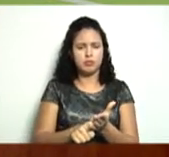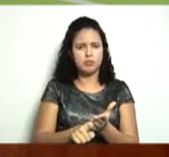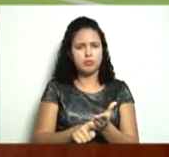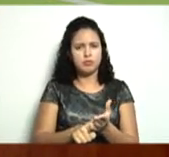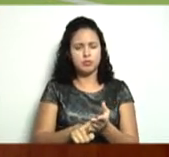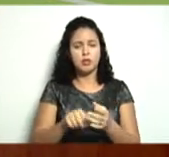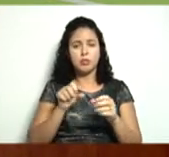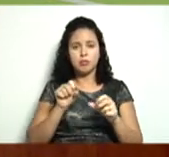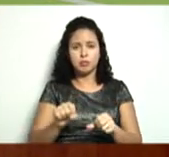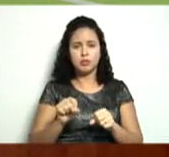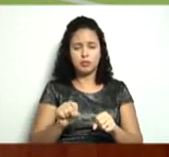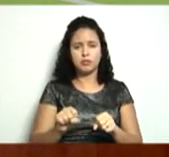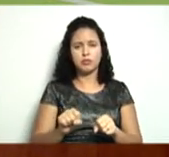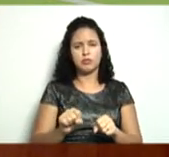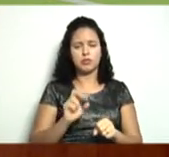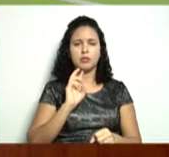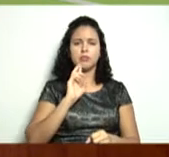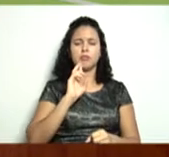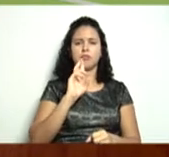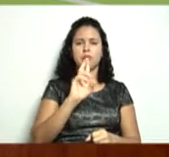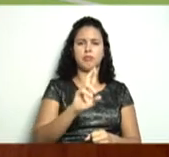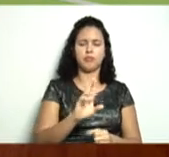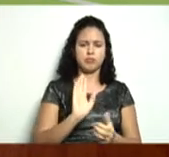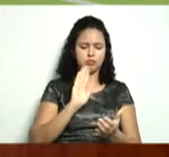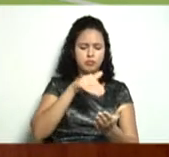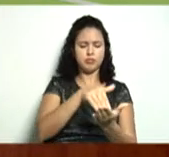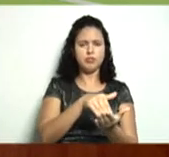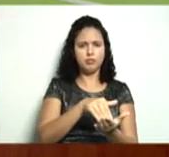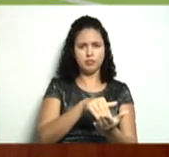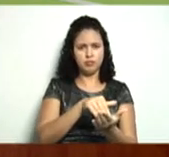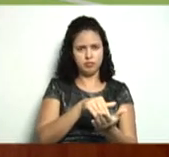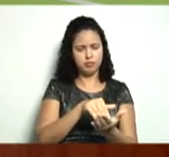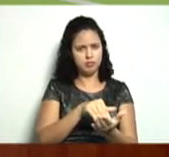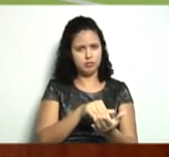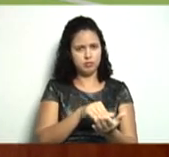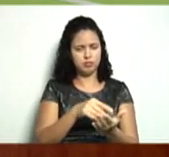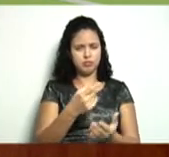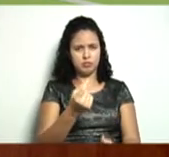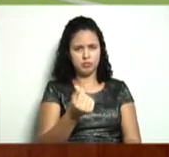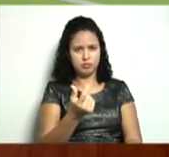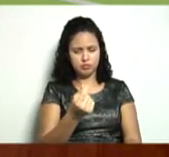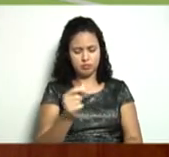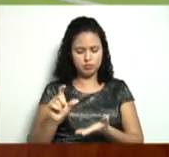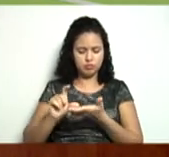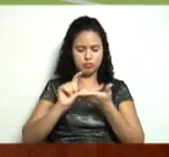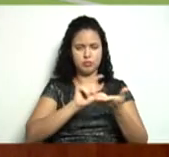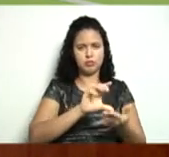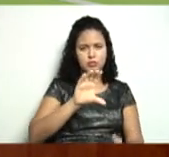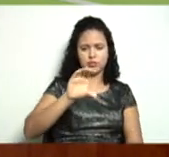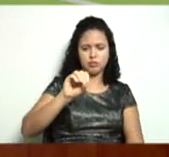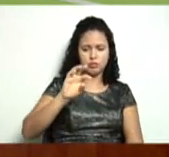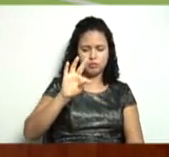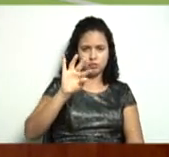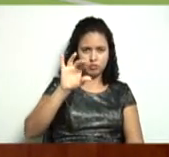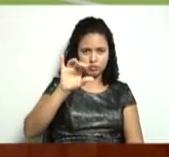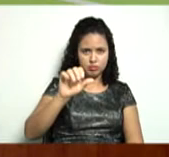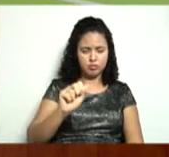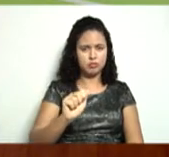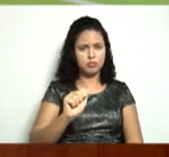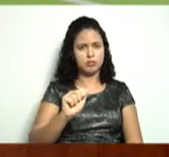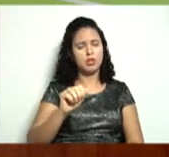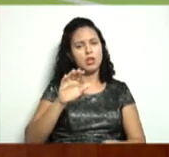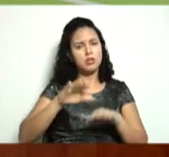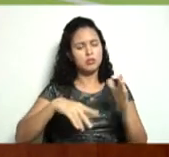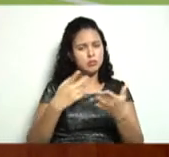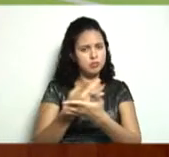cada associado cooperado, ele vai poder responder no máximo até o valor da sua cota parte. Então, não existe perigo da cooperativa estar passando por um